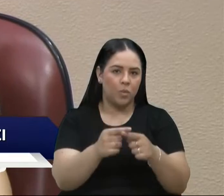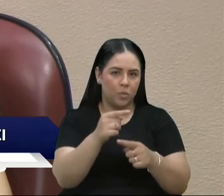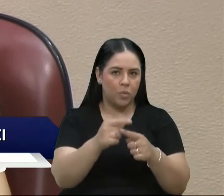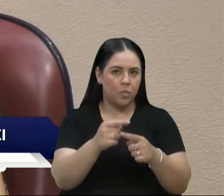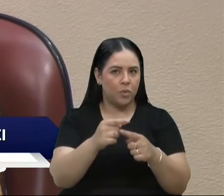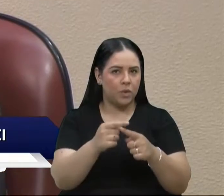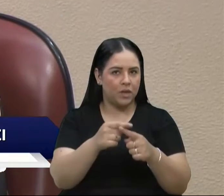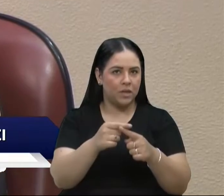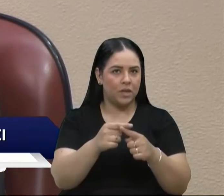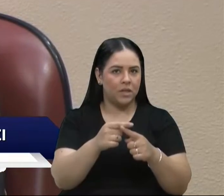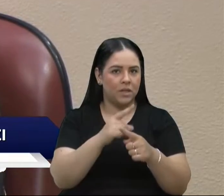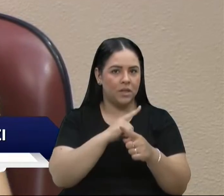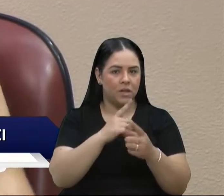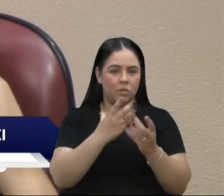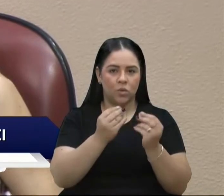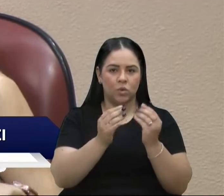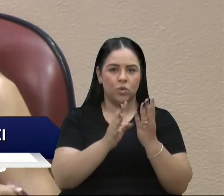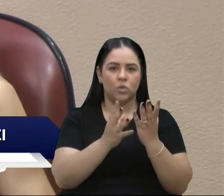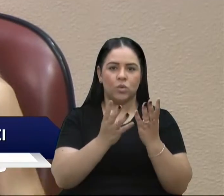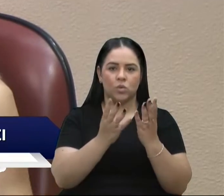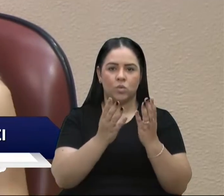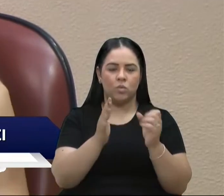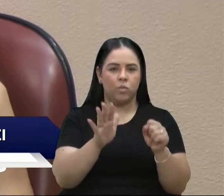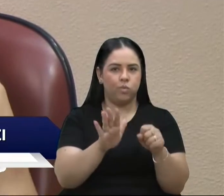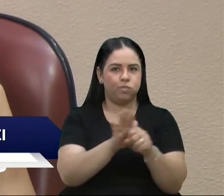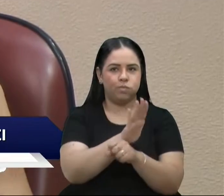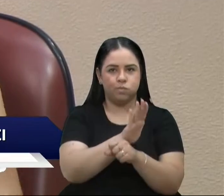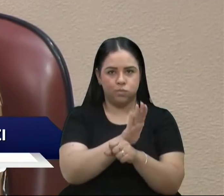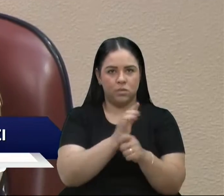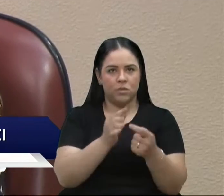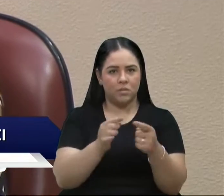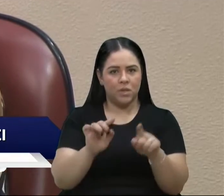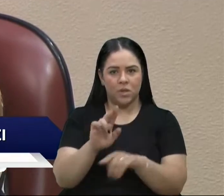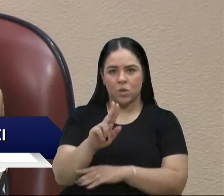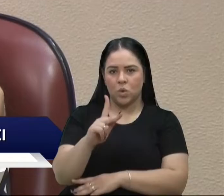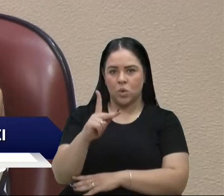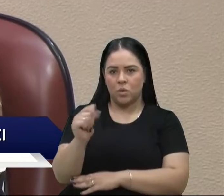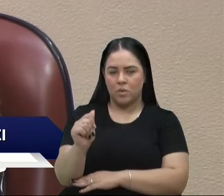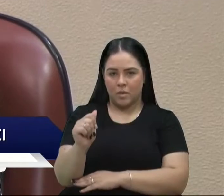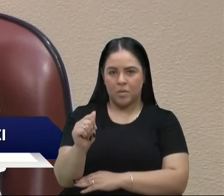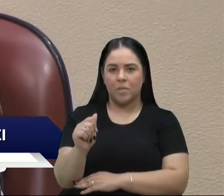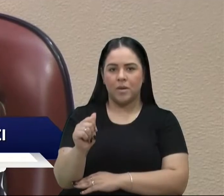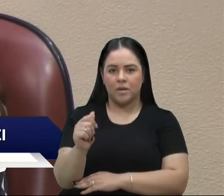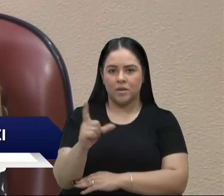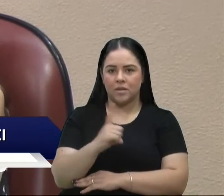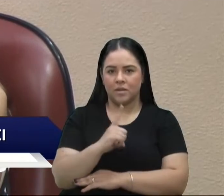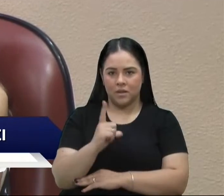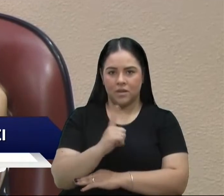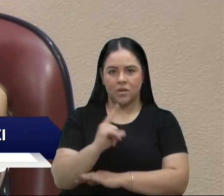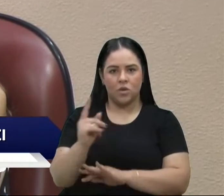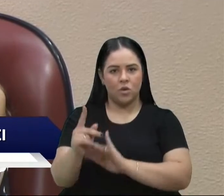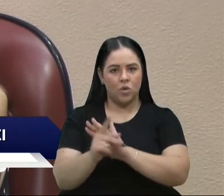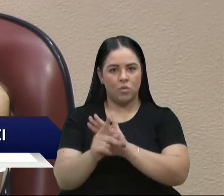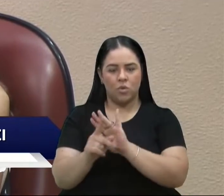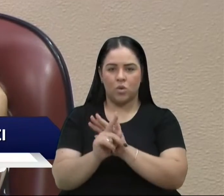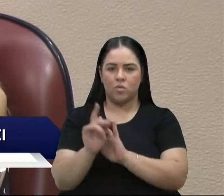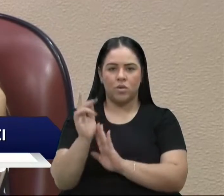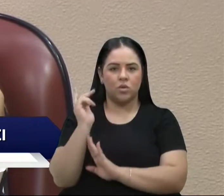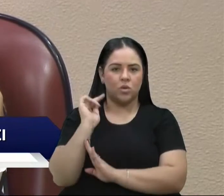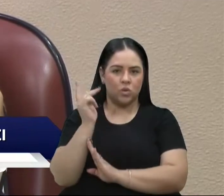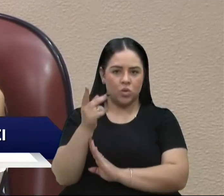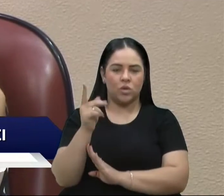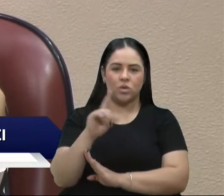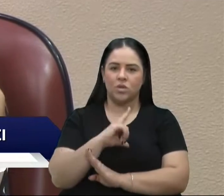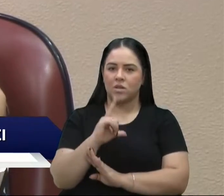da sua grande ocupação, da sua alta ocupação, porém, as nossas UPAs elas têm já uma característica história de